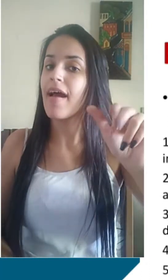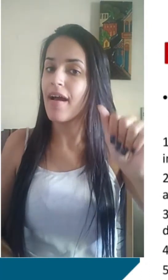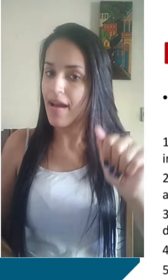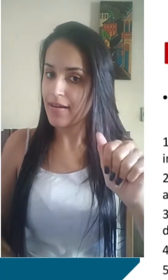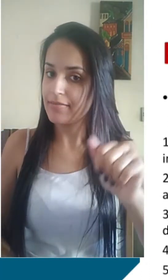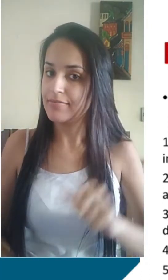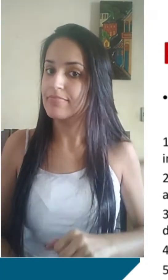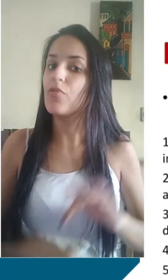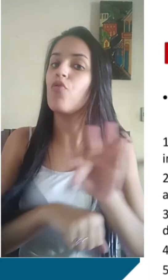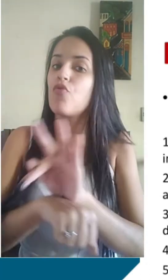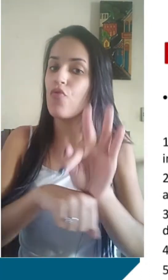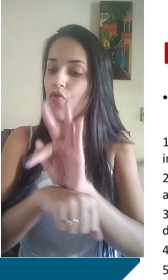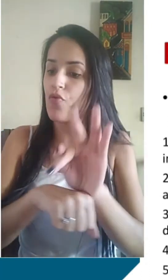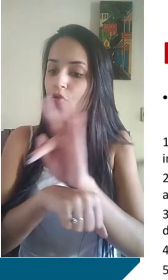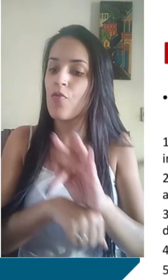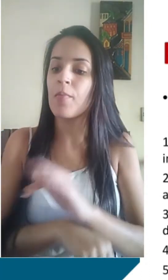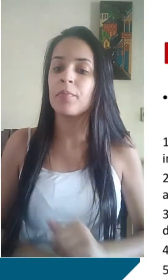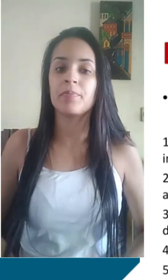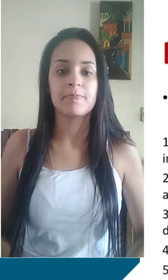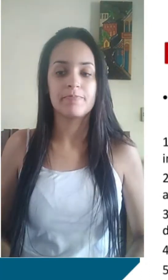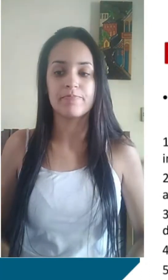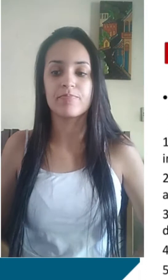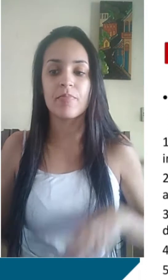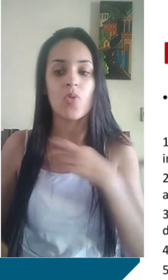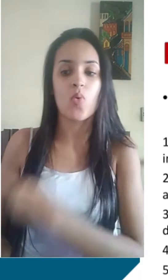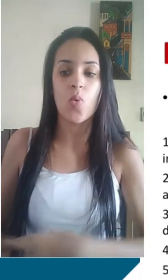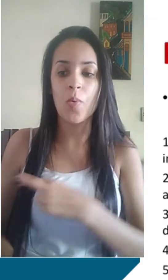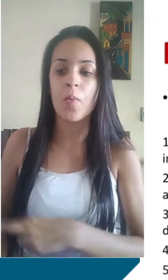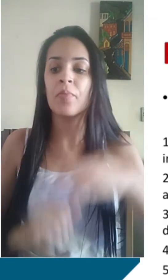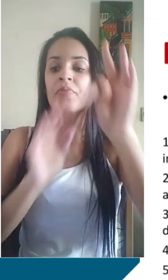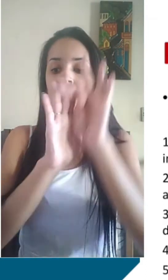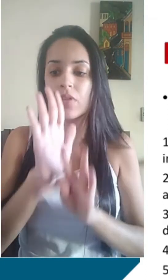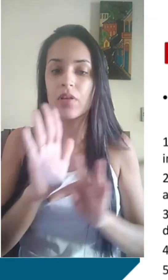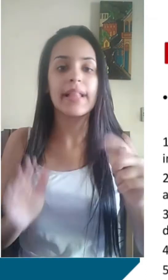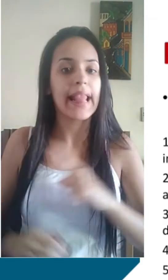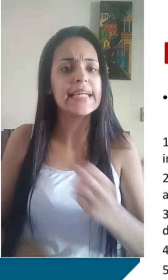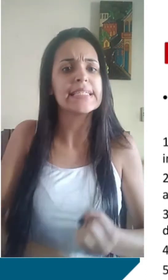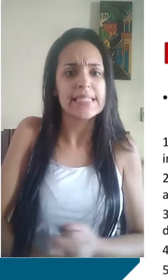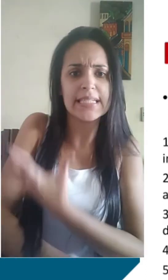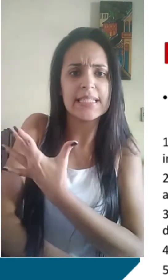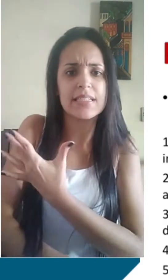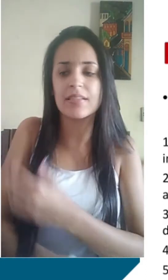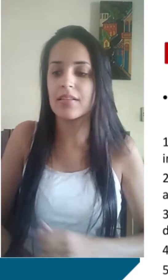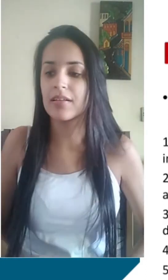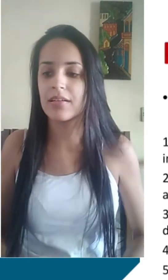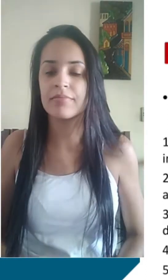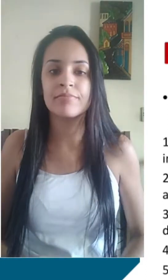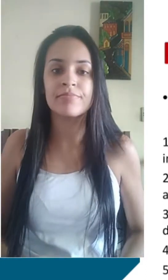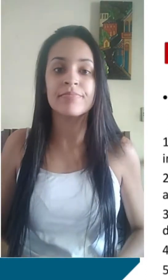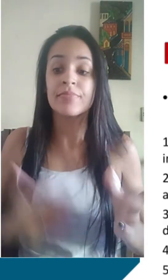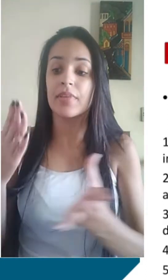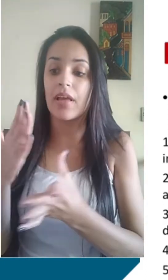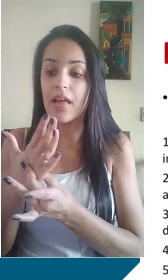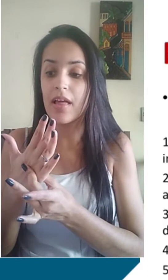obedecia a padrões formais fixos. Os textos eram carregados de sentimentalismo no